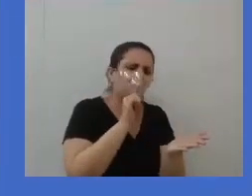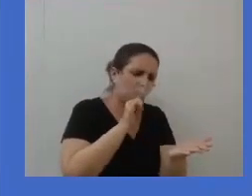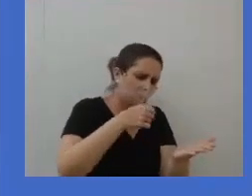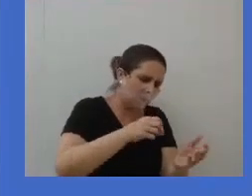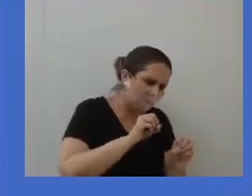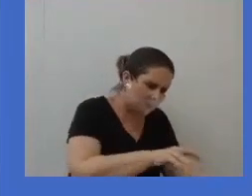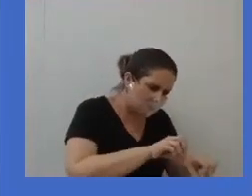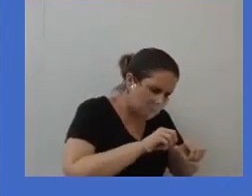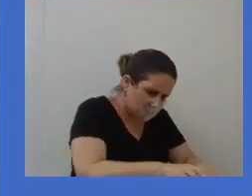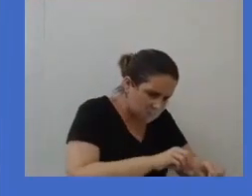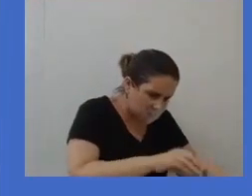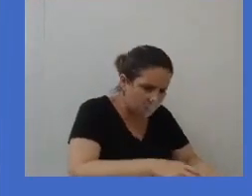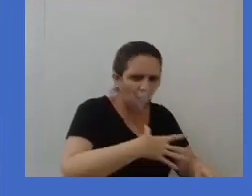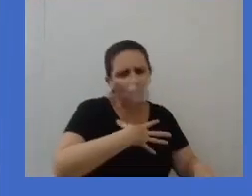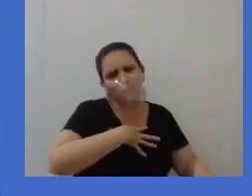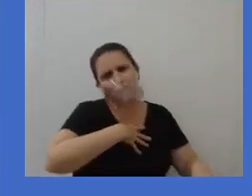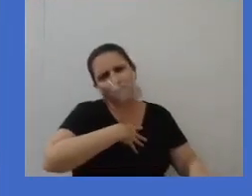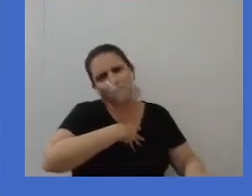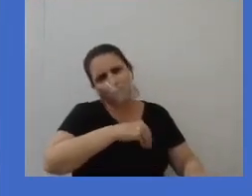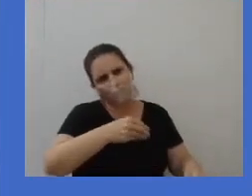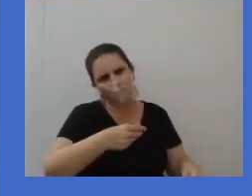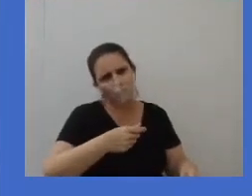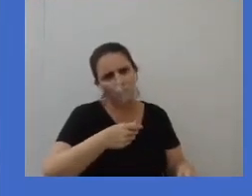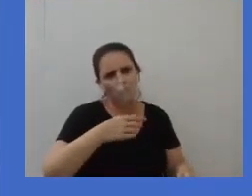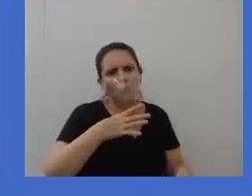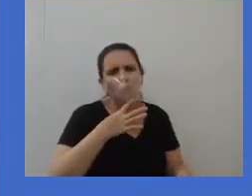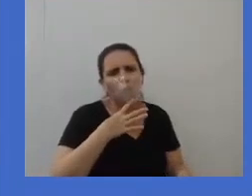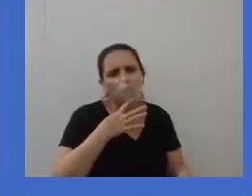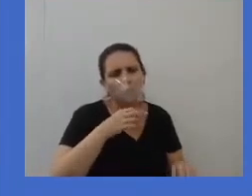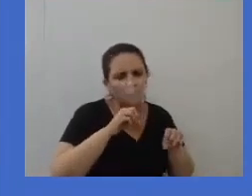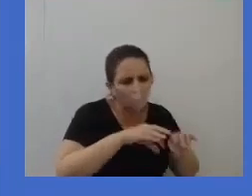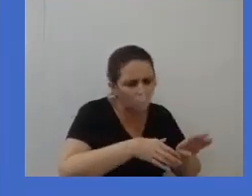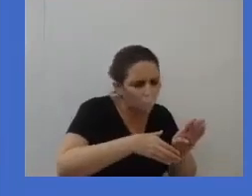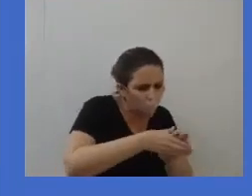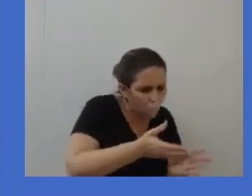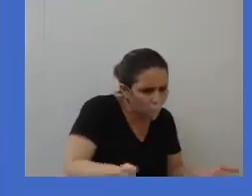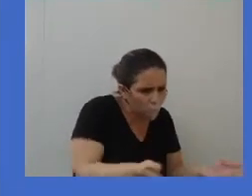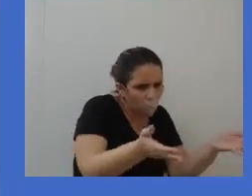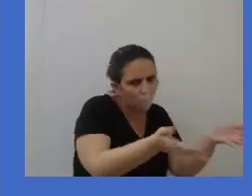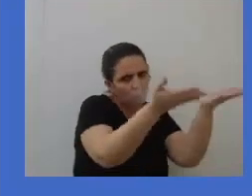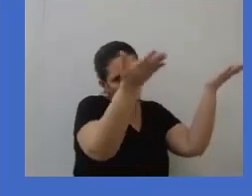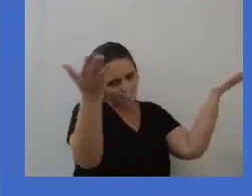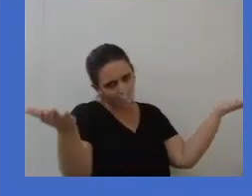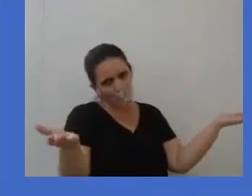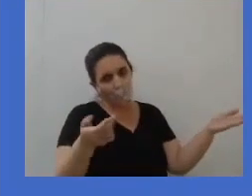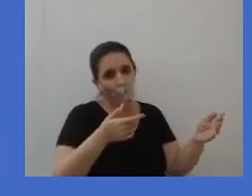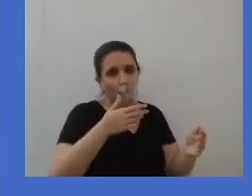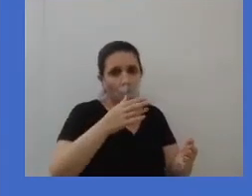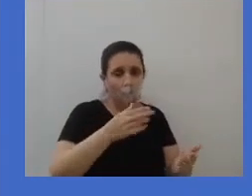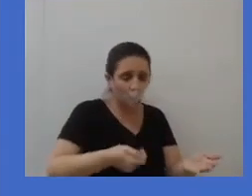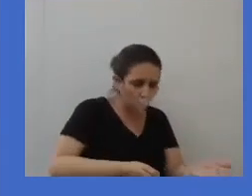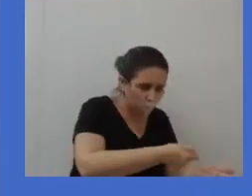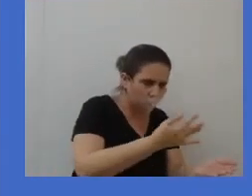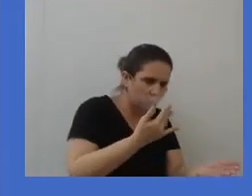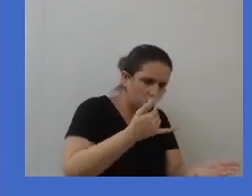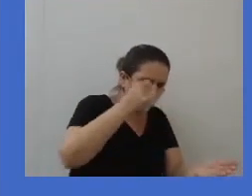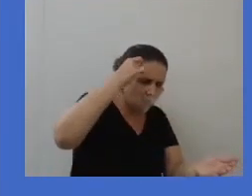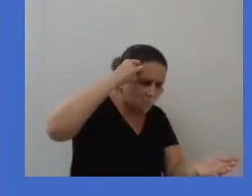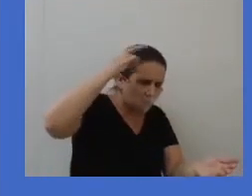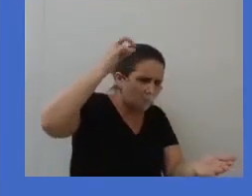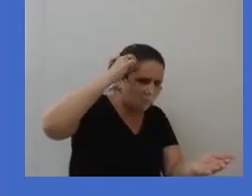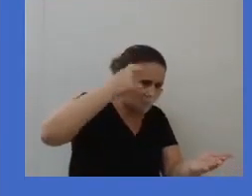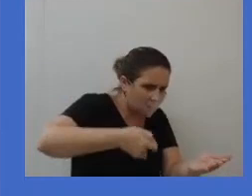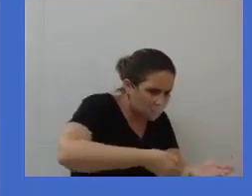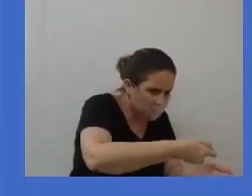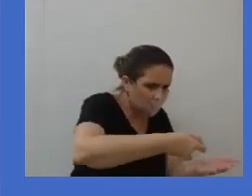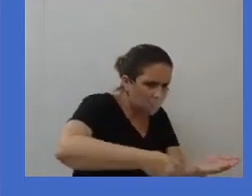o filho, para o filho adquirir conhecimento. Então ele está sendo alimentado de ideias, de informações.